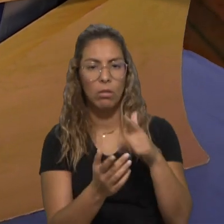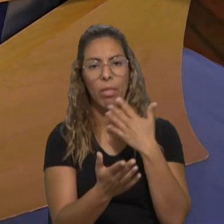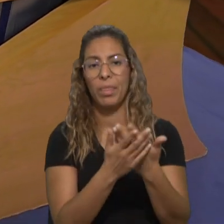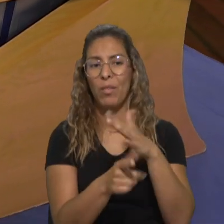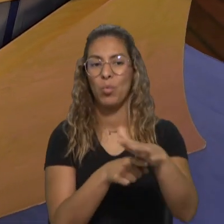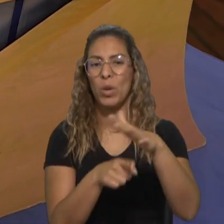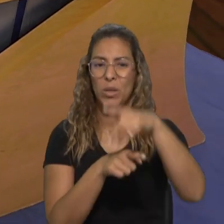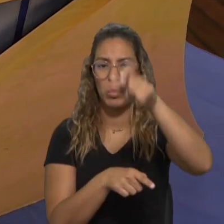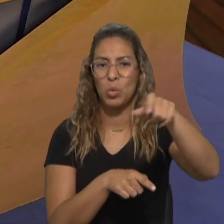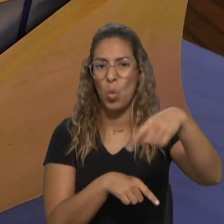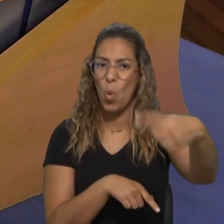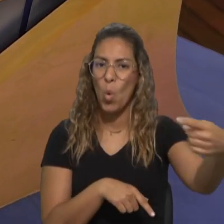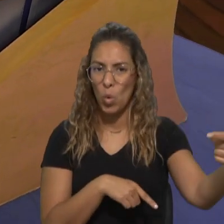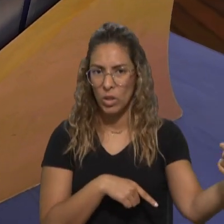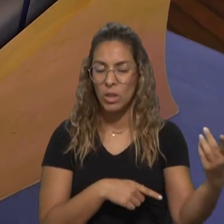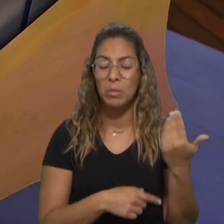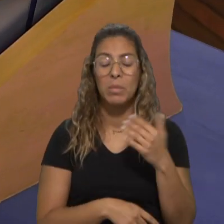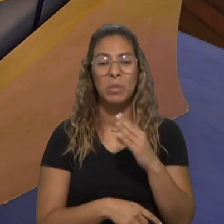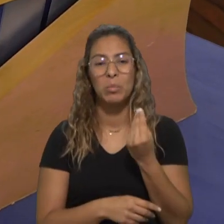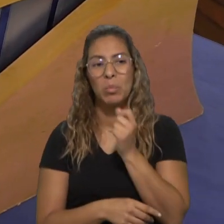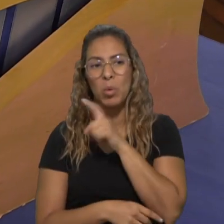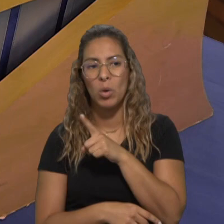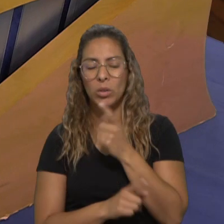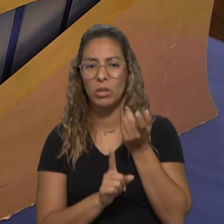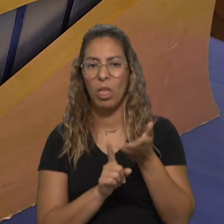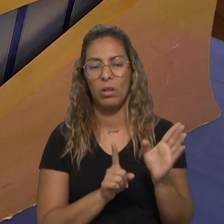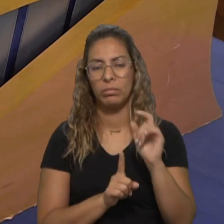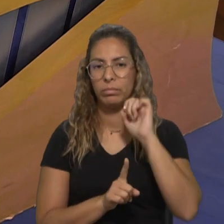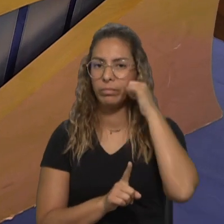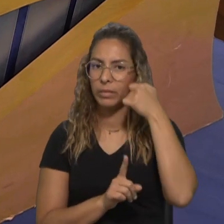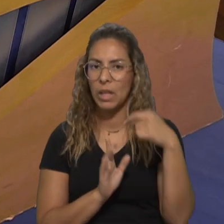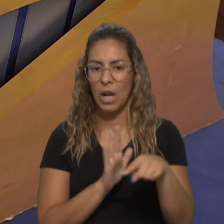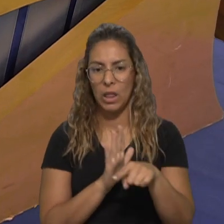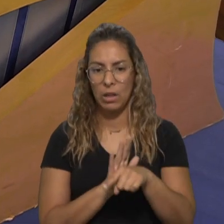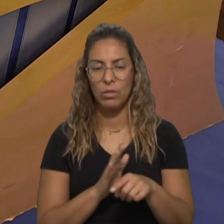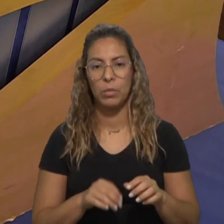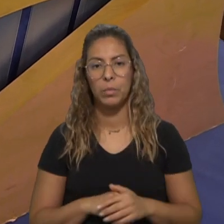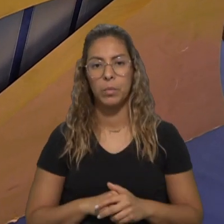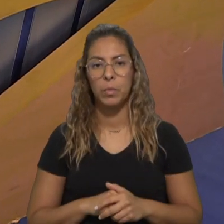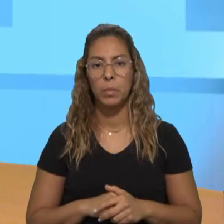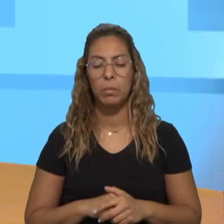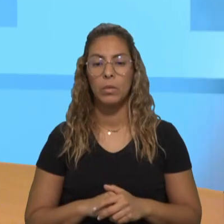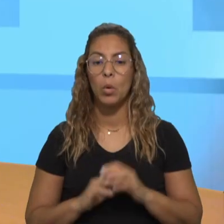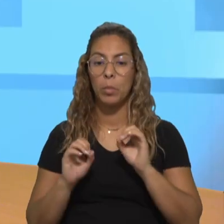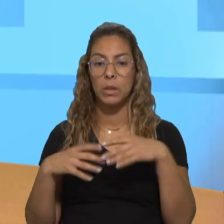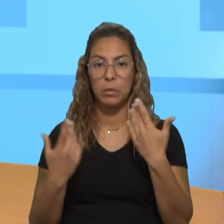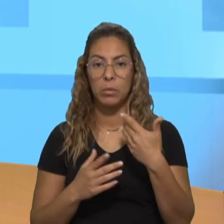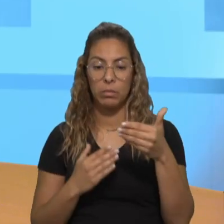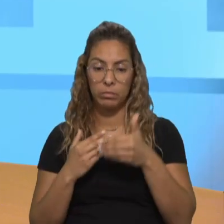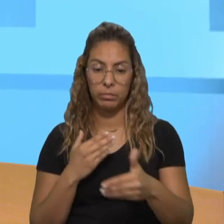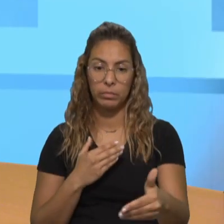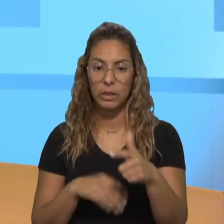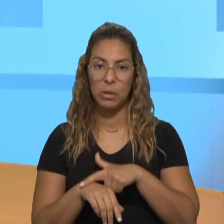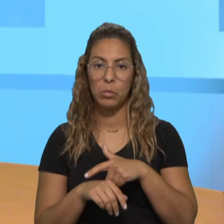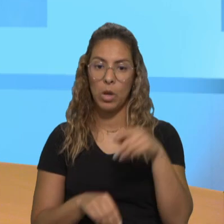muita gente e claro que pode ter efeitos muito negativos. Estamos, como dissemos no início deste programa, estamos a começar um período de